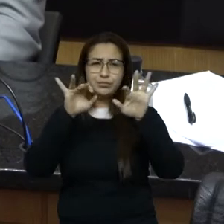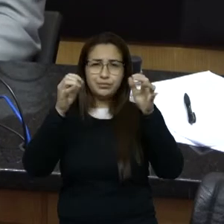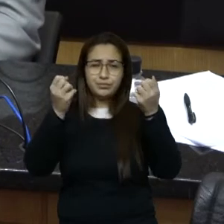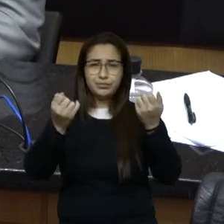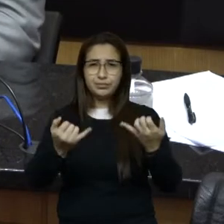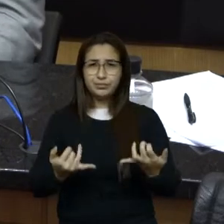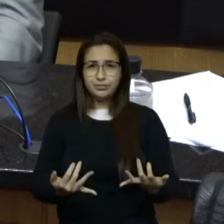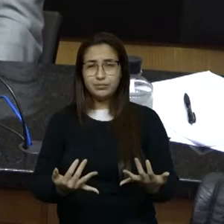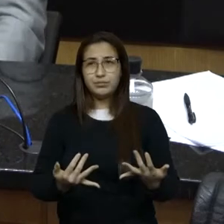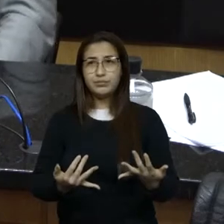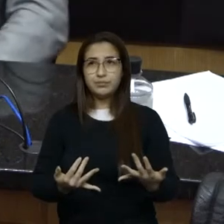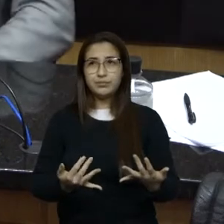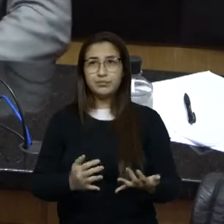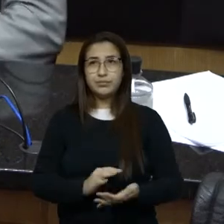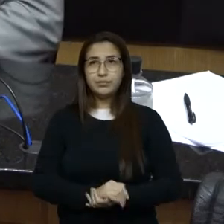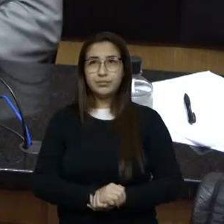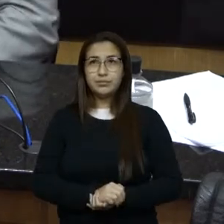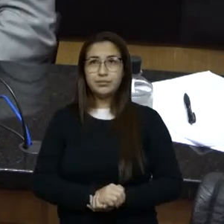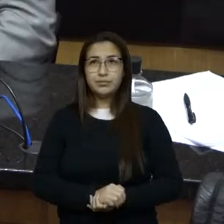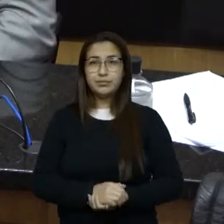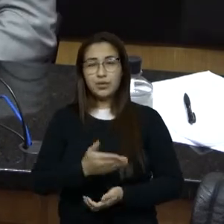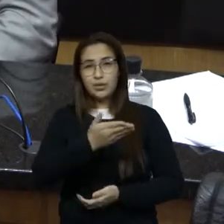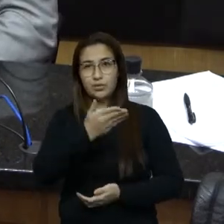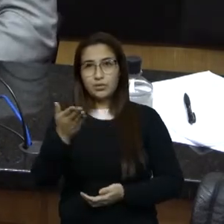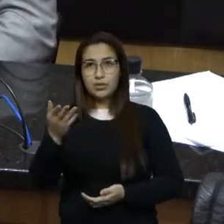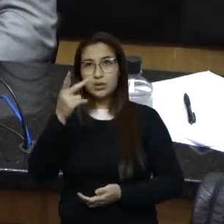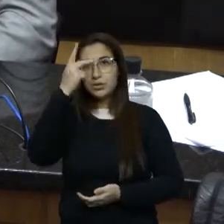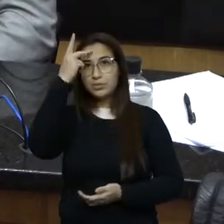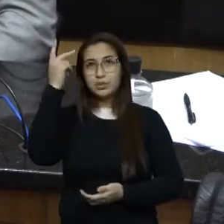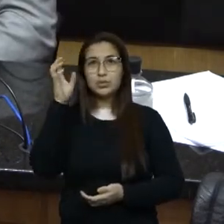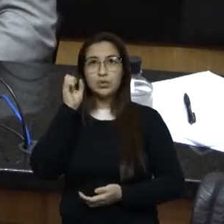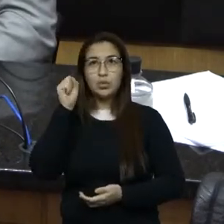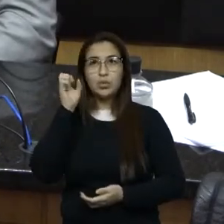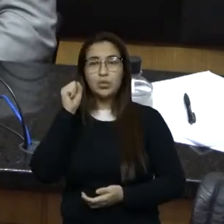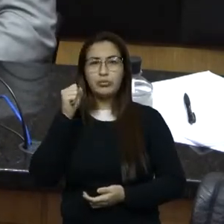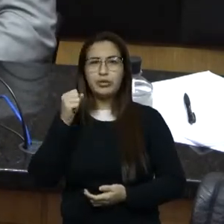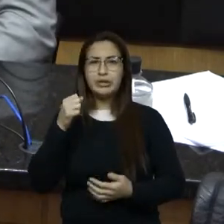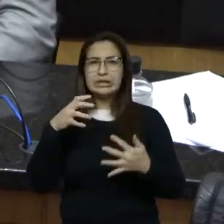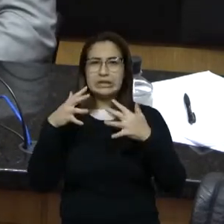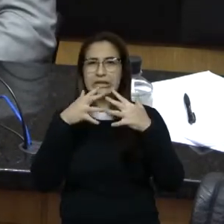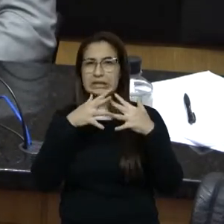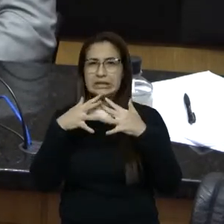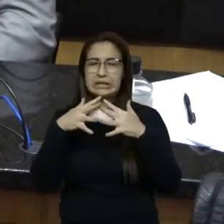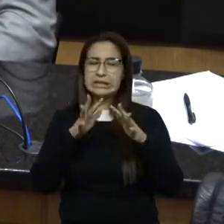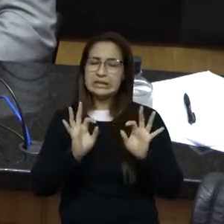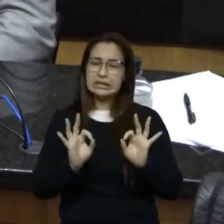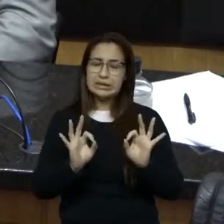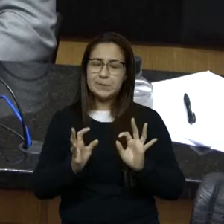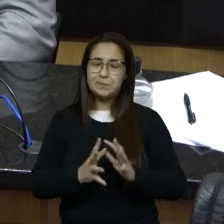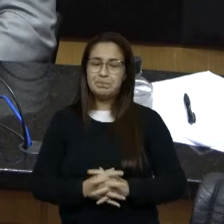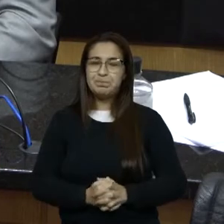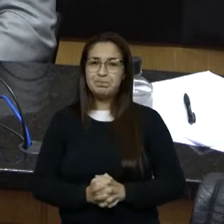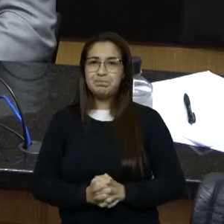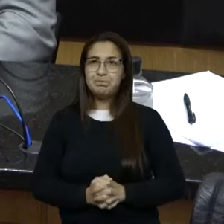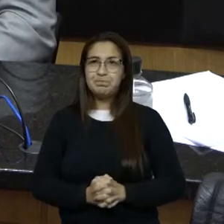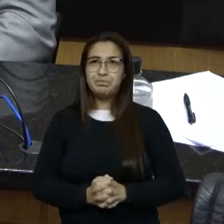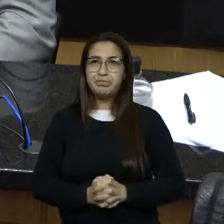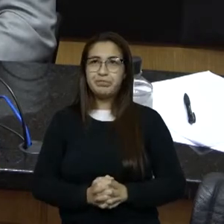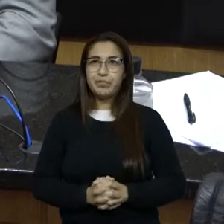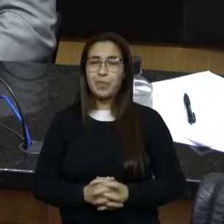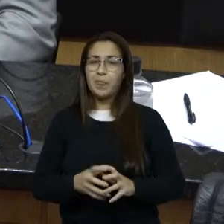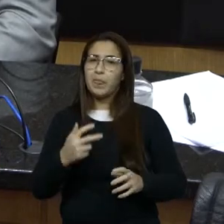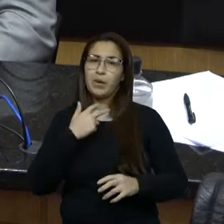que o telespectador ou ouvinte não seja confundido com informações Não não vamos